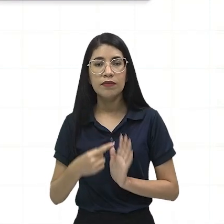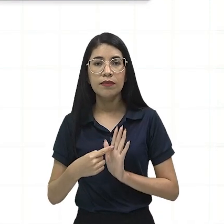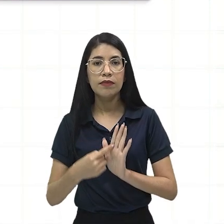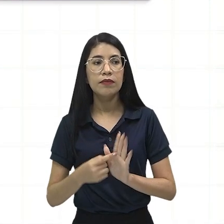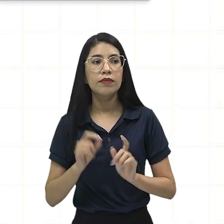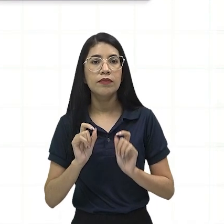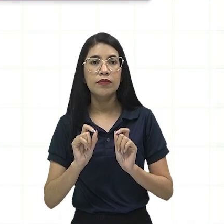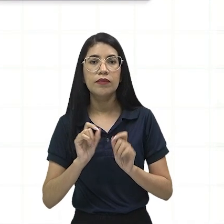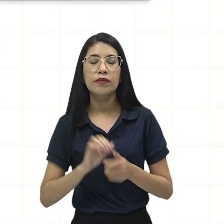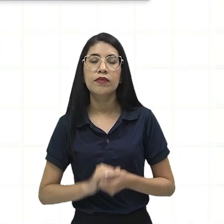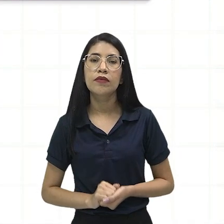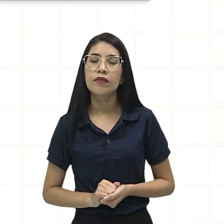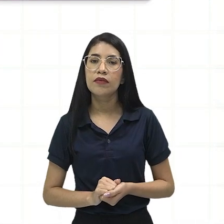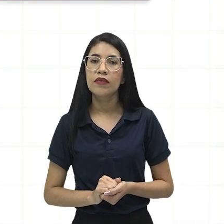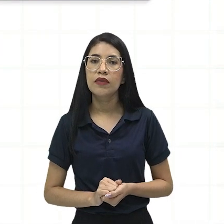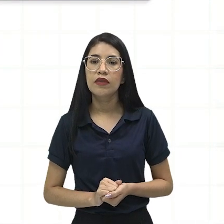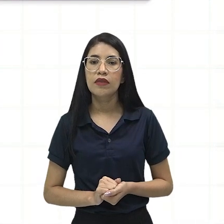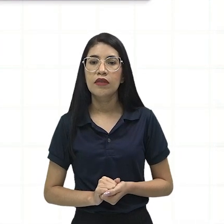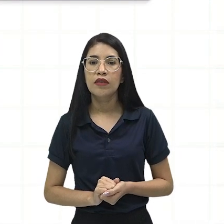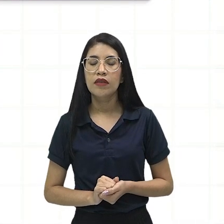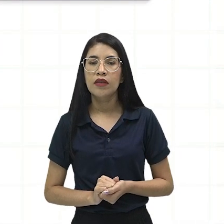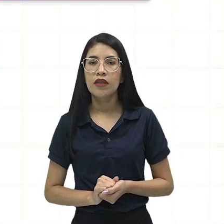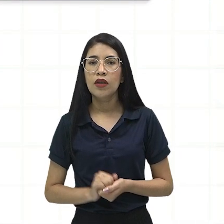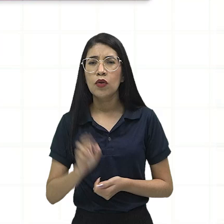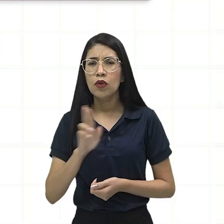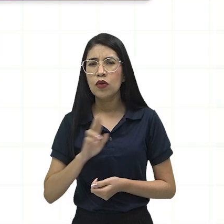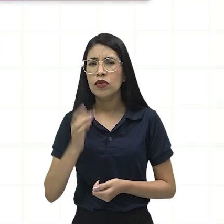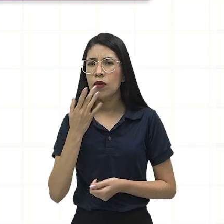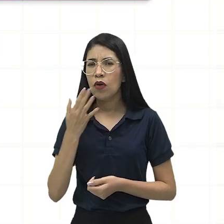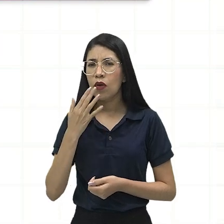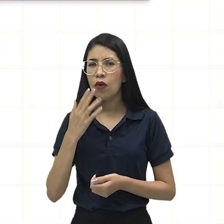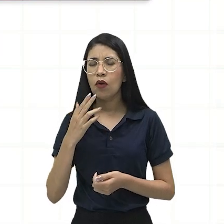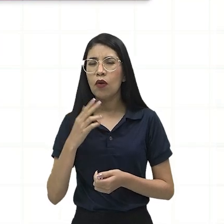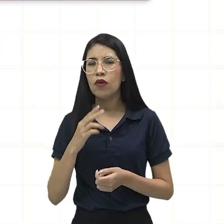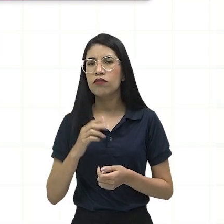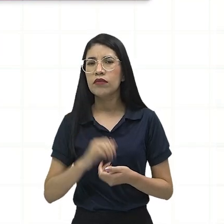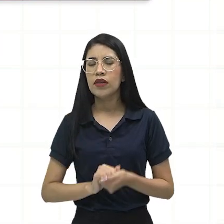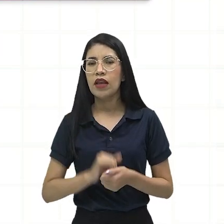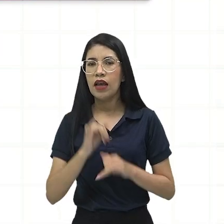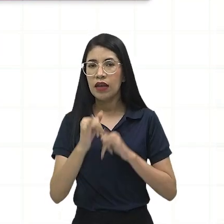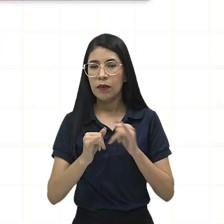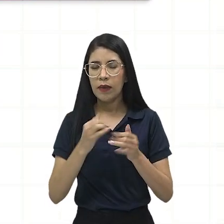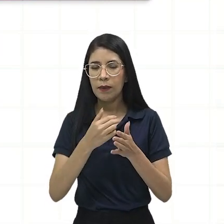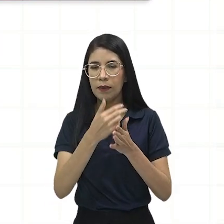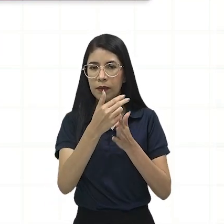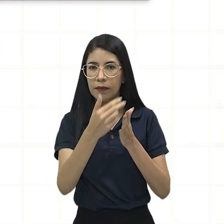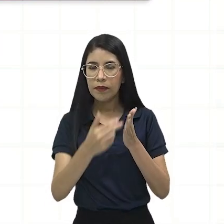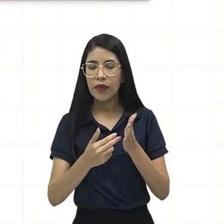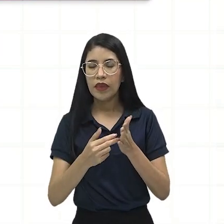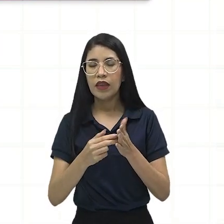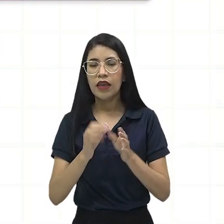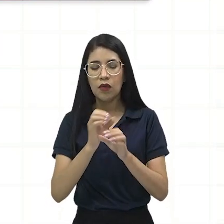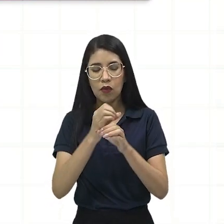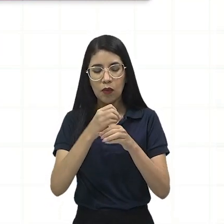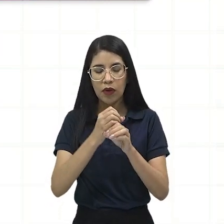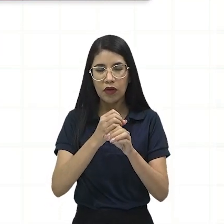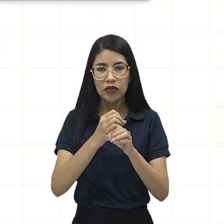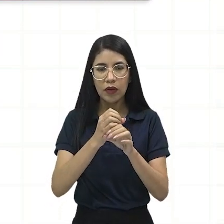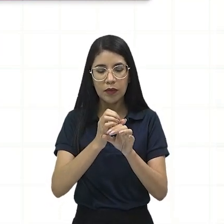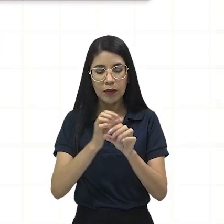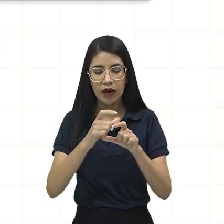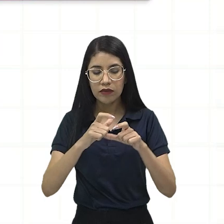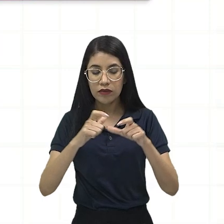uma imagem que foi colorida artificialmente, né? Ela foi ampliada, isso aí é uma imagem feita de microscópio